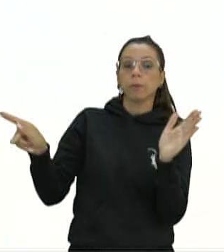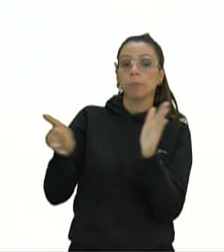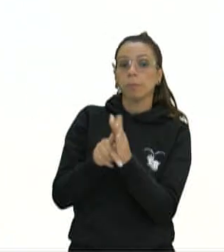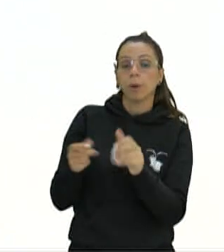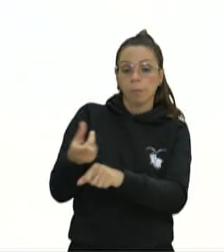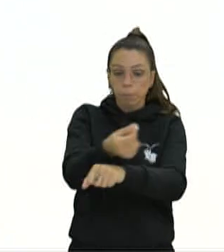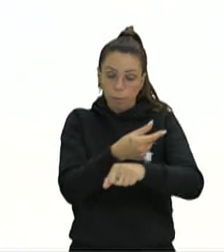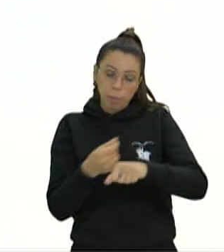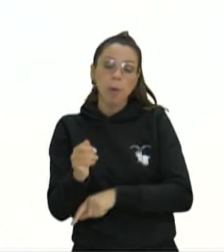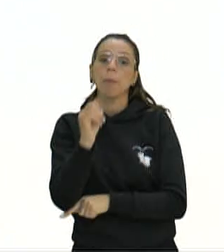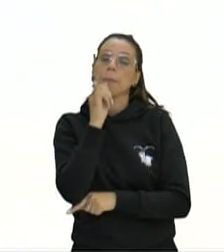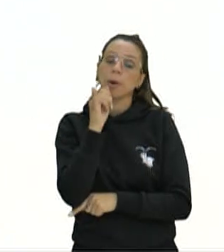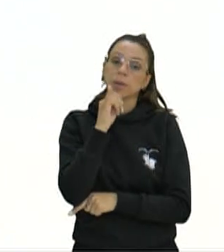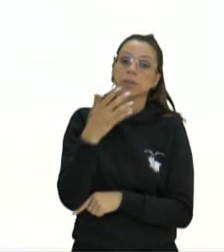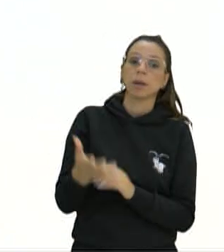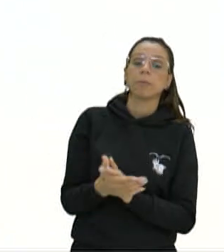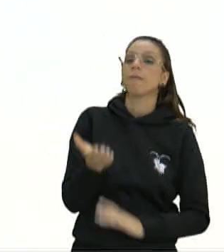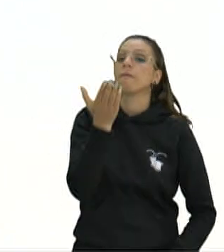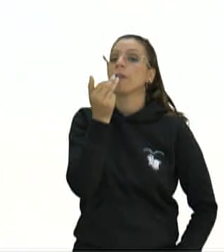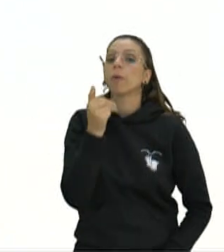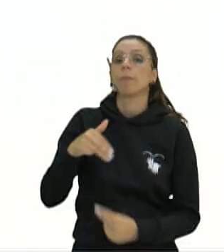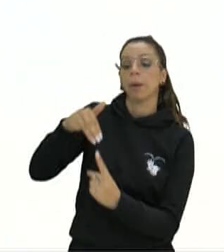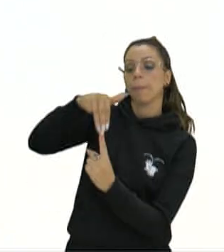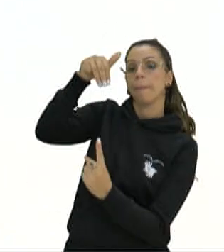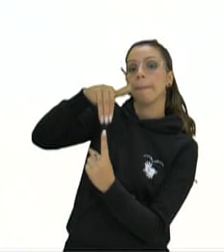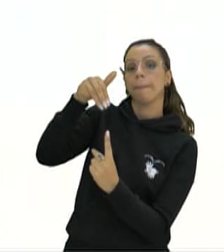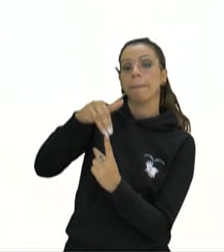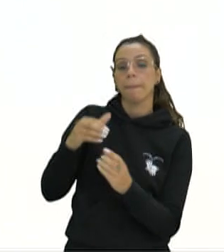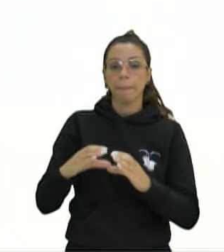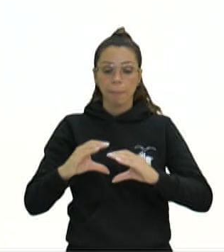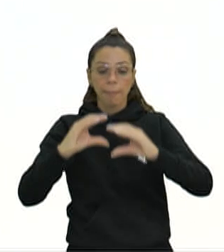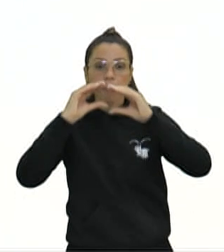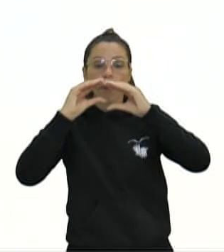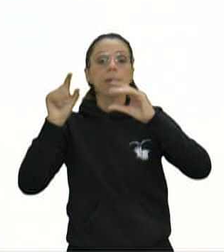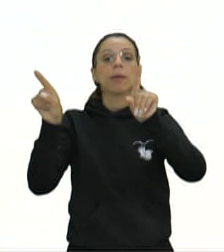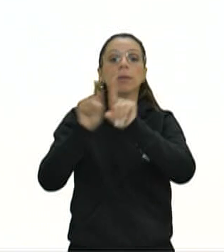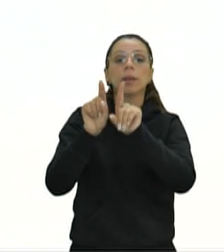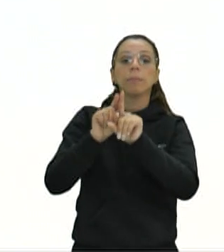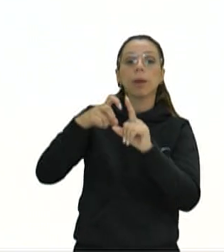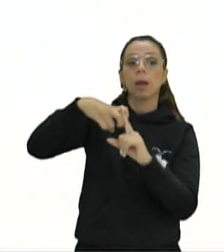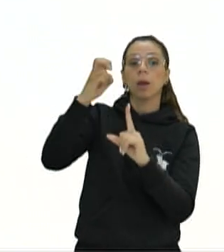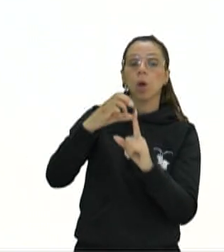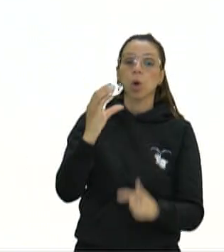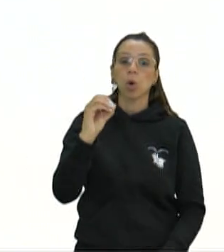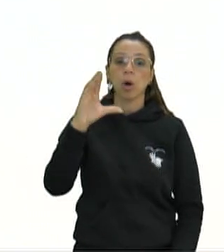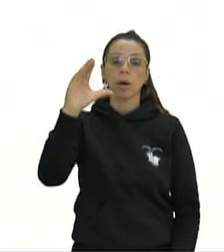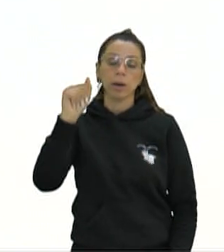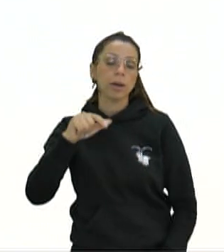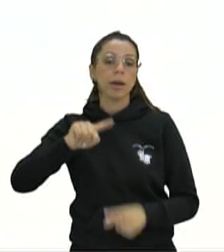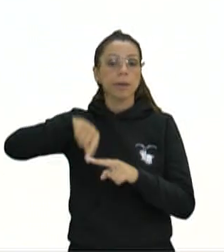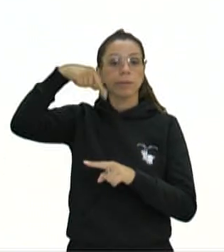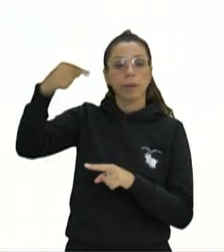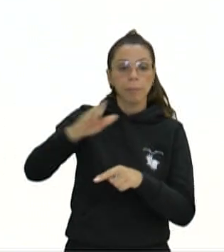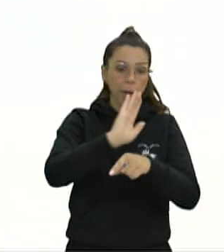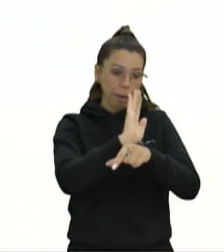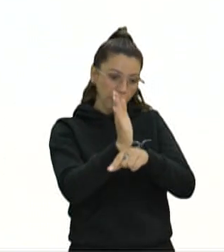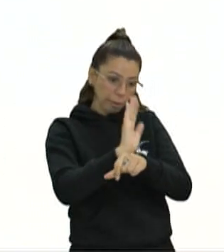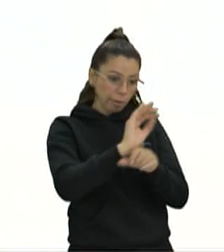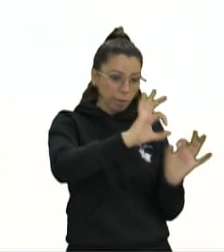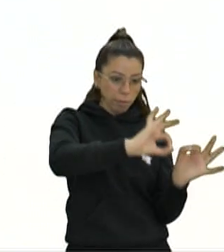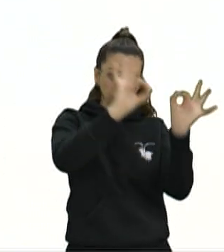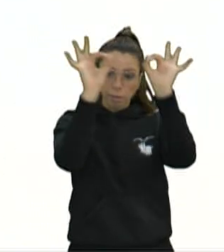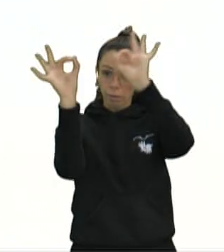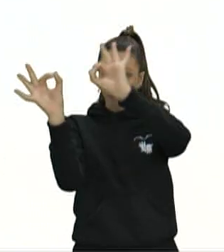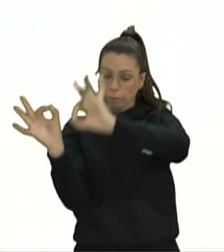vá comer Big Mac e tomar Coca-Cola no McDonald's. Depois, assiste a um filme de Steven Spielberg e volta